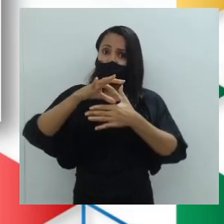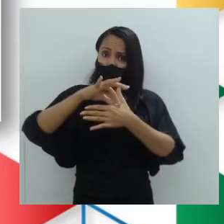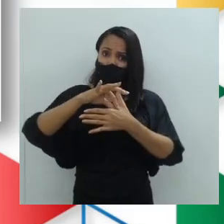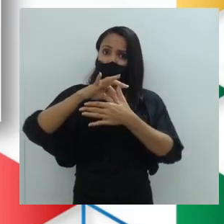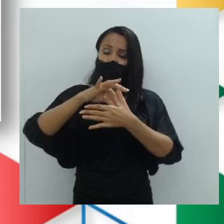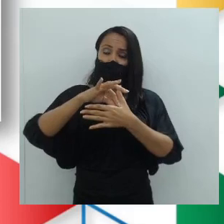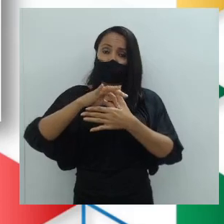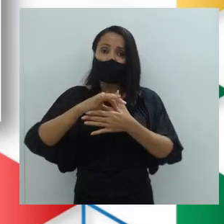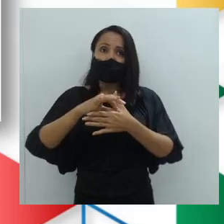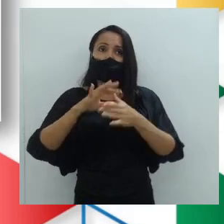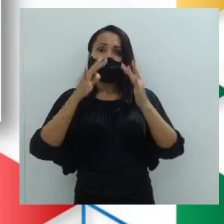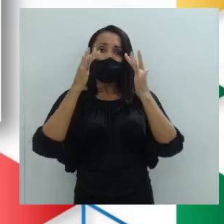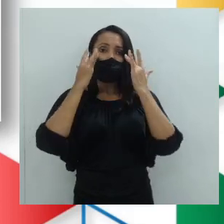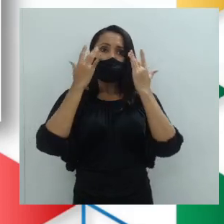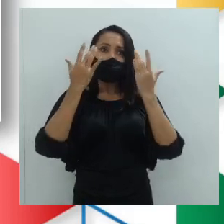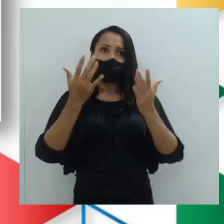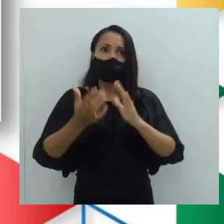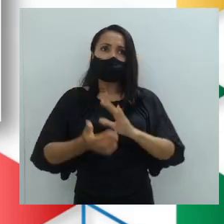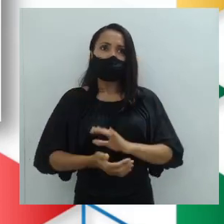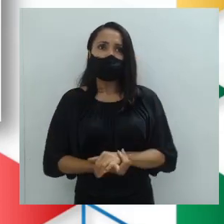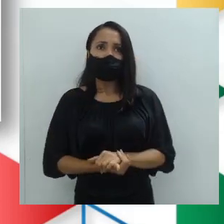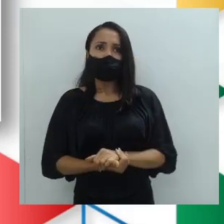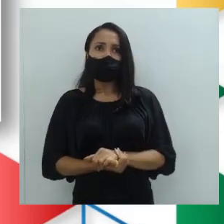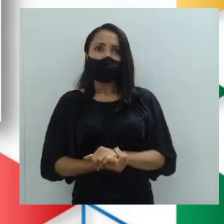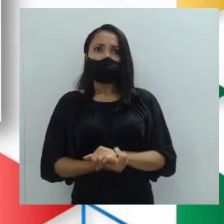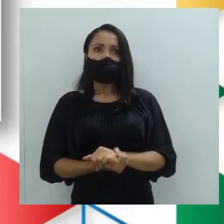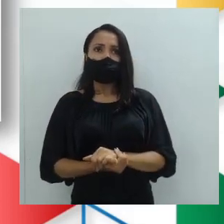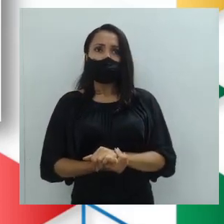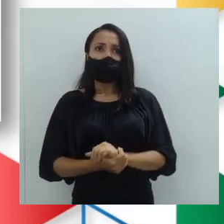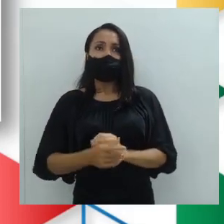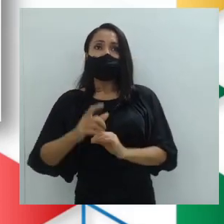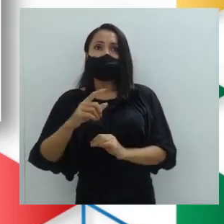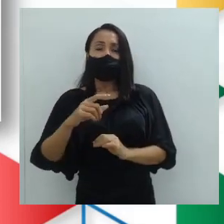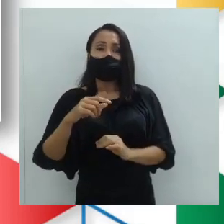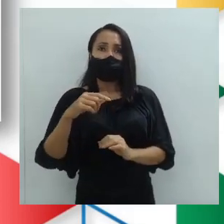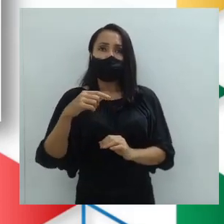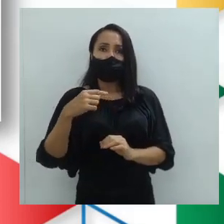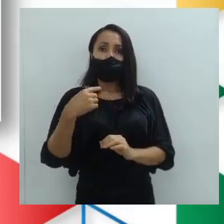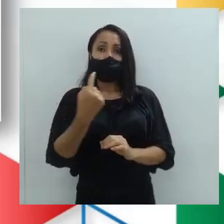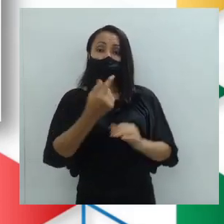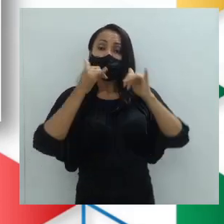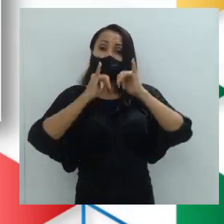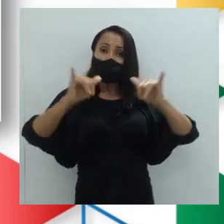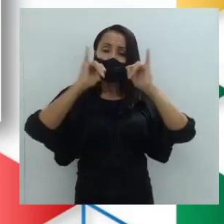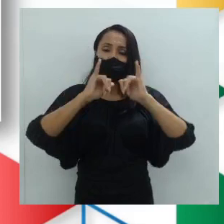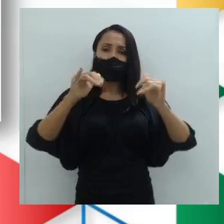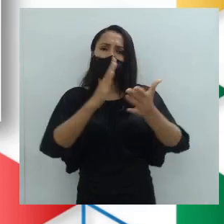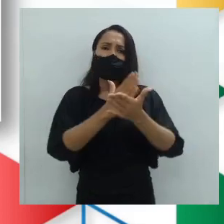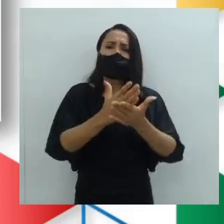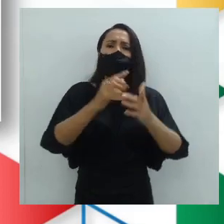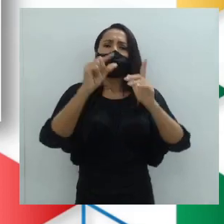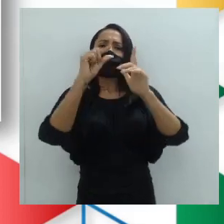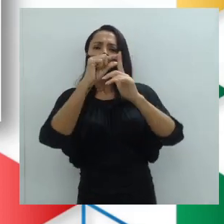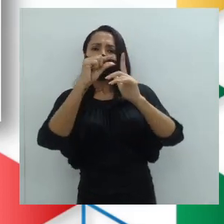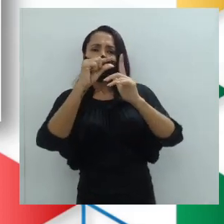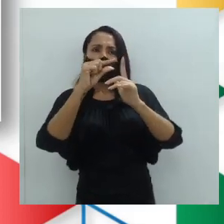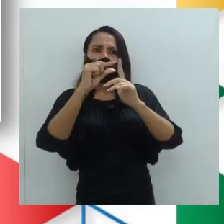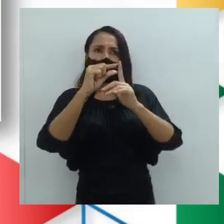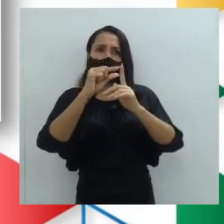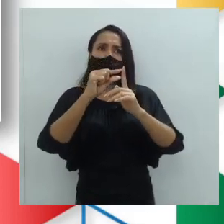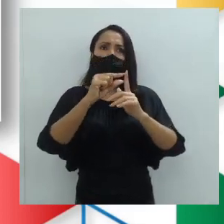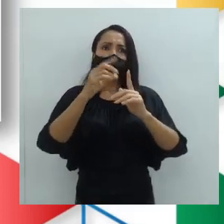bem atenção. Outra aqui que nós temos, vamos ver aqui essa informação. Algumas palavras,